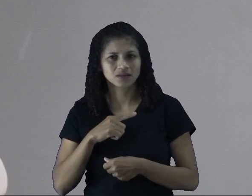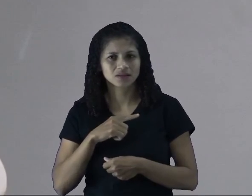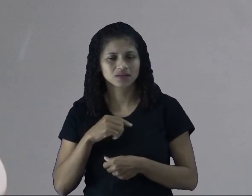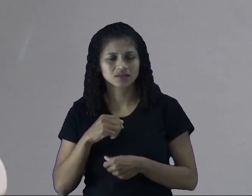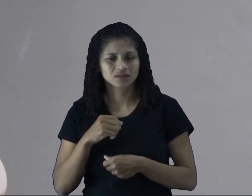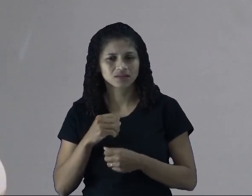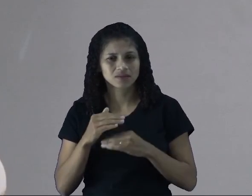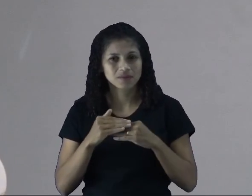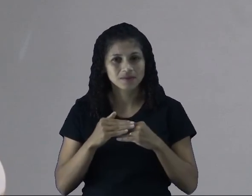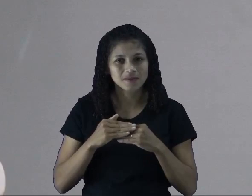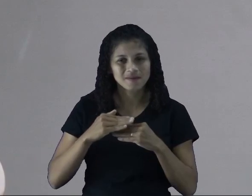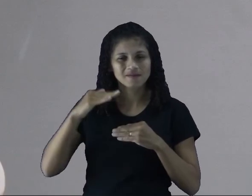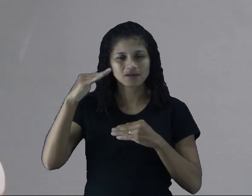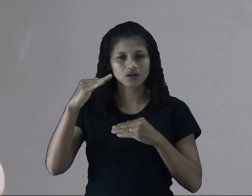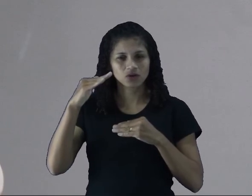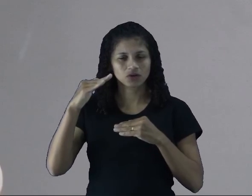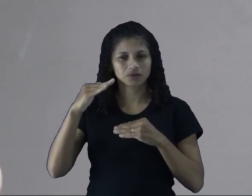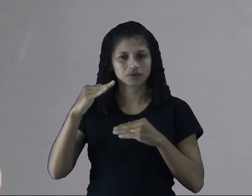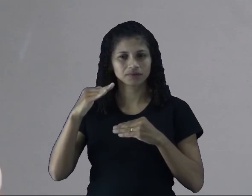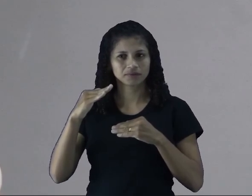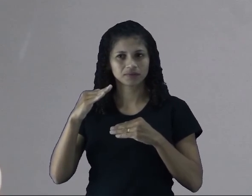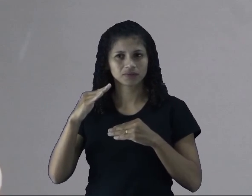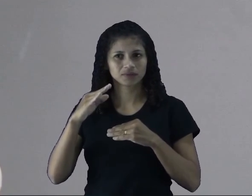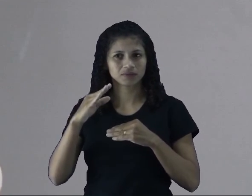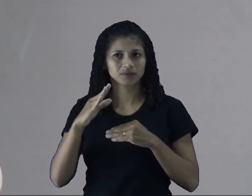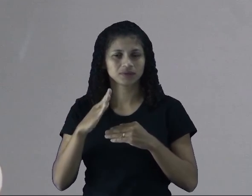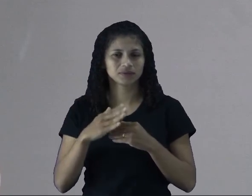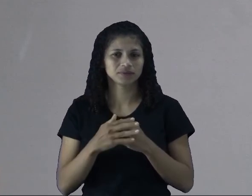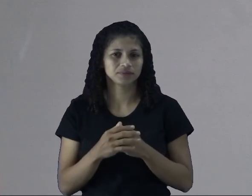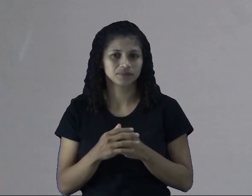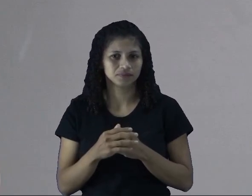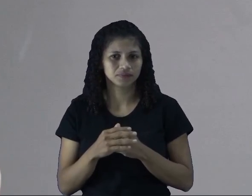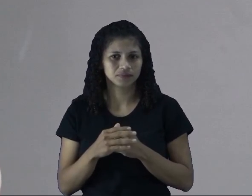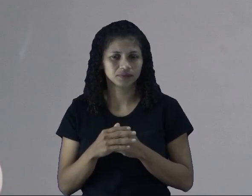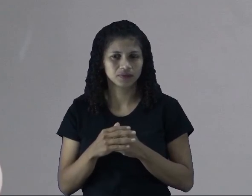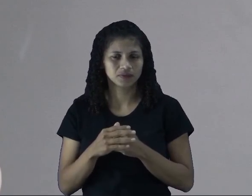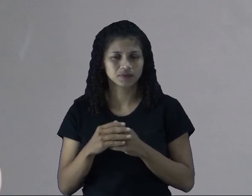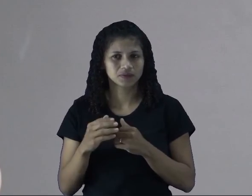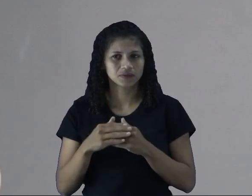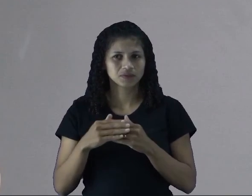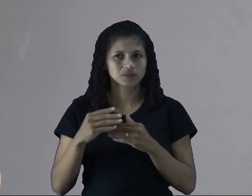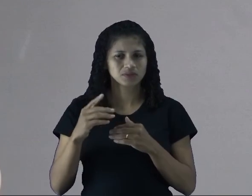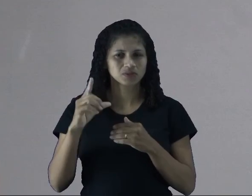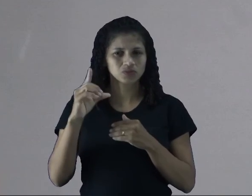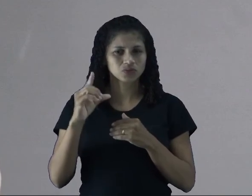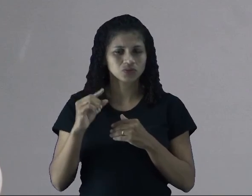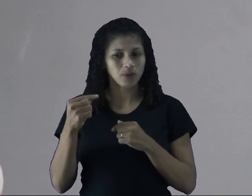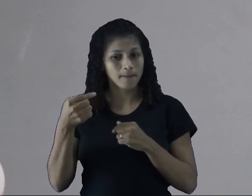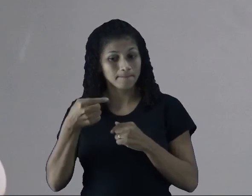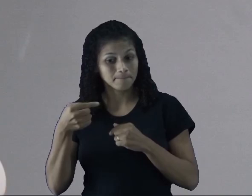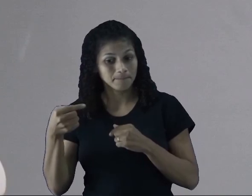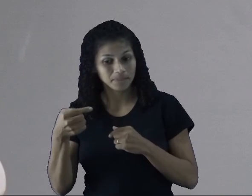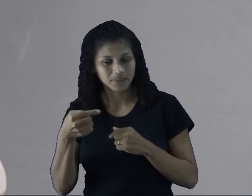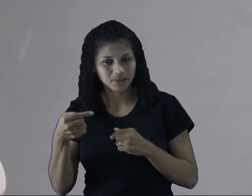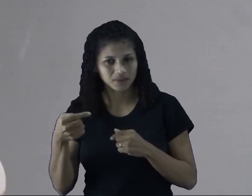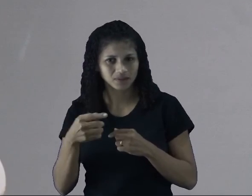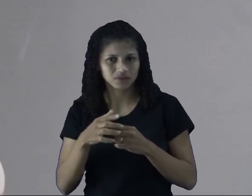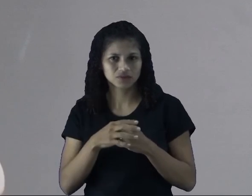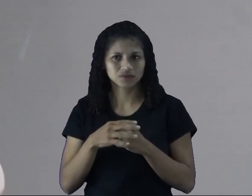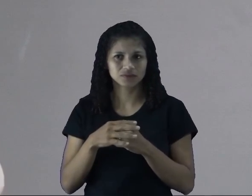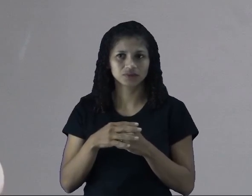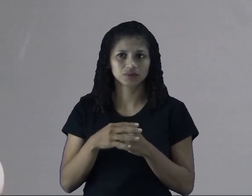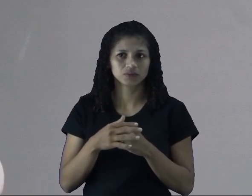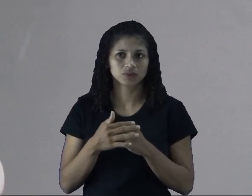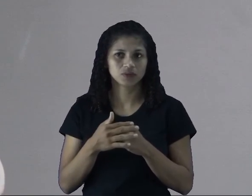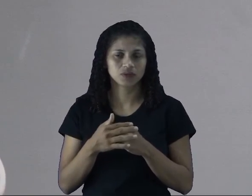autoeletronegatividade. Então, o flúor, atualmente, ele é o nosso elemento mais eletronegativo, ali da nossa tabela periódica. Então, ele vai ter o quê?